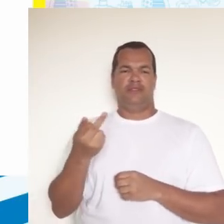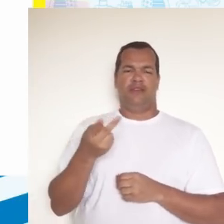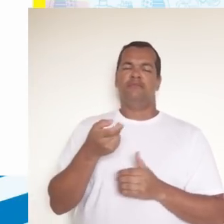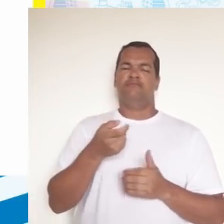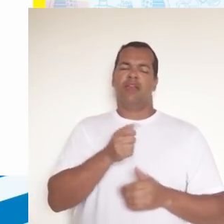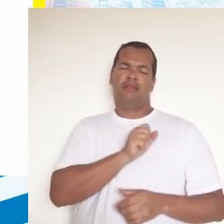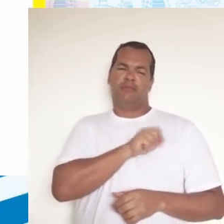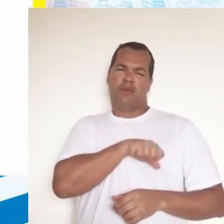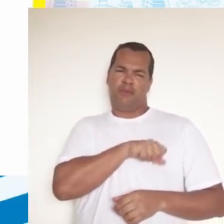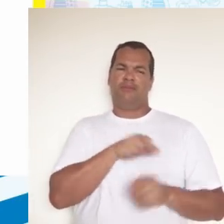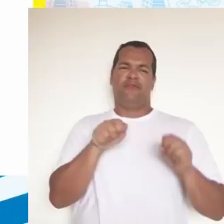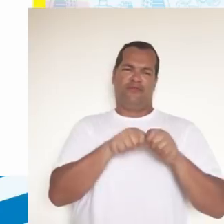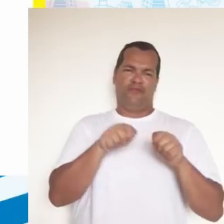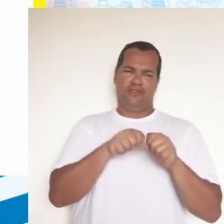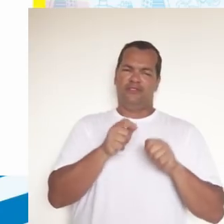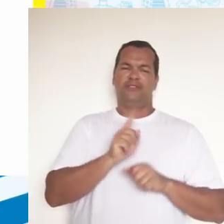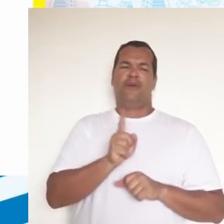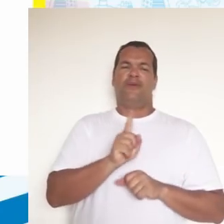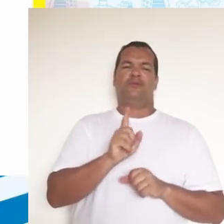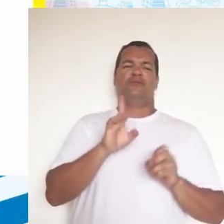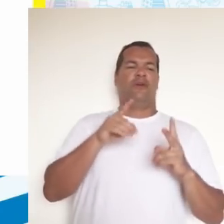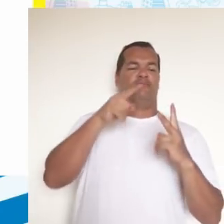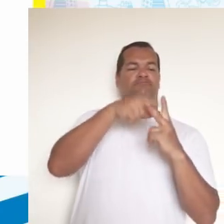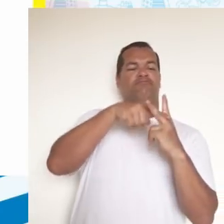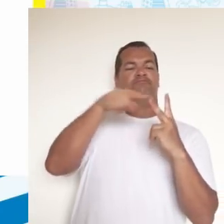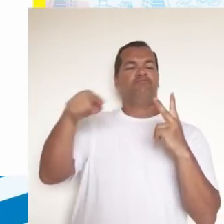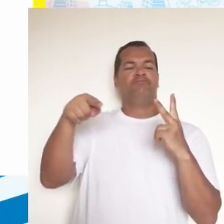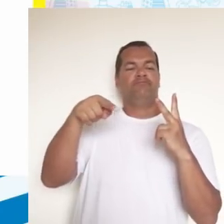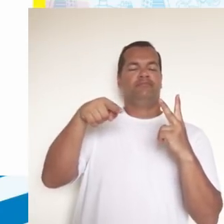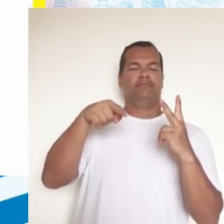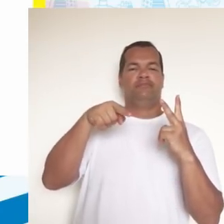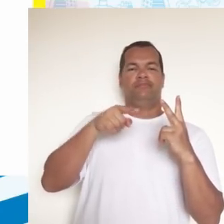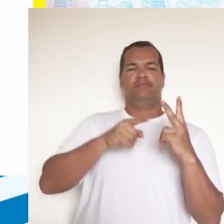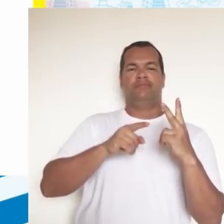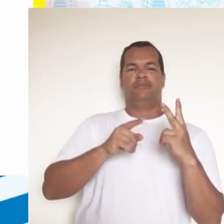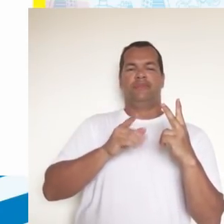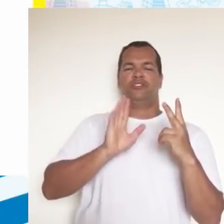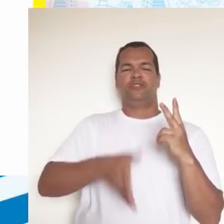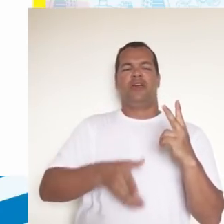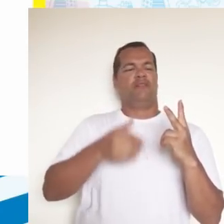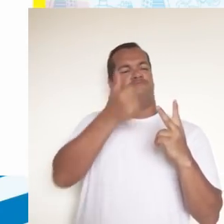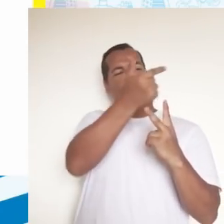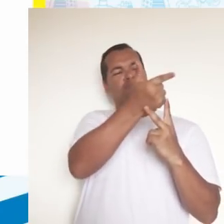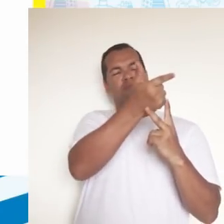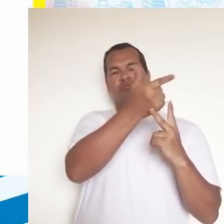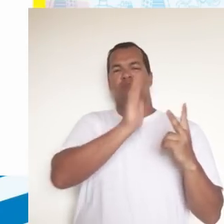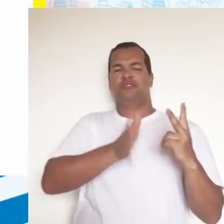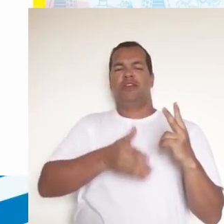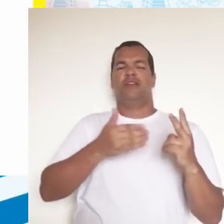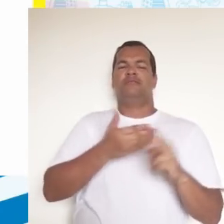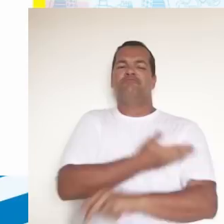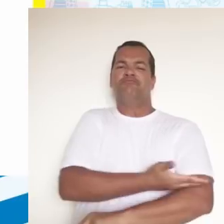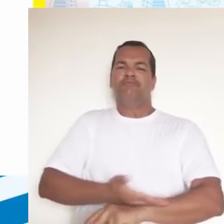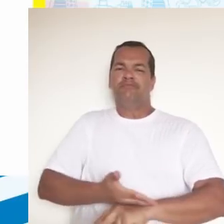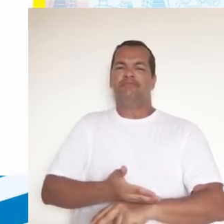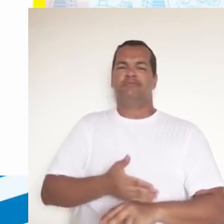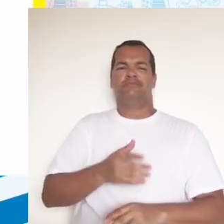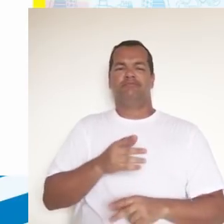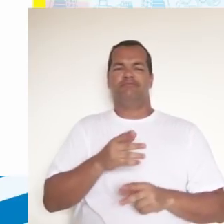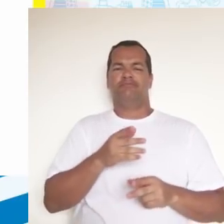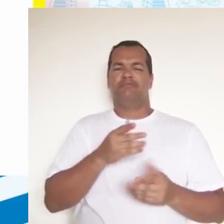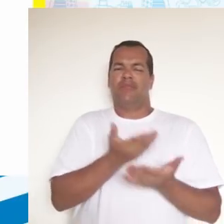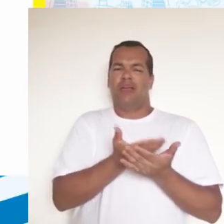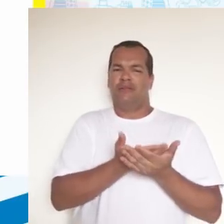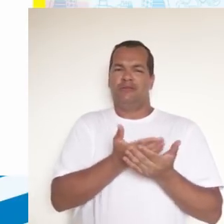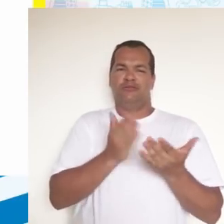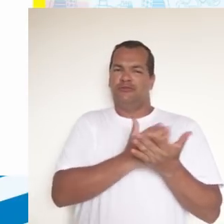fiz de propósito, colocando não uma raiz quadrada, como talvez estejamos tão acostumados a ver nos